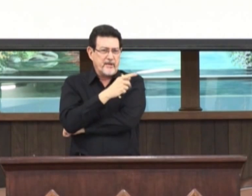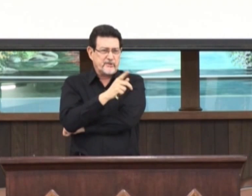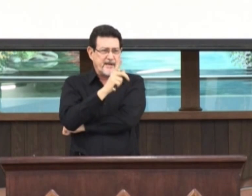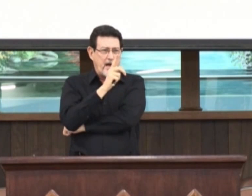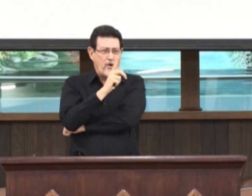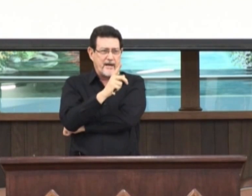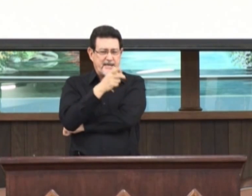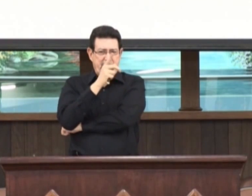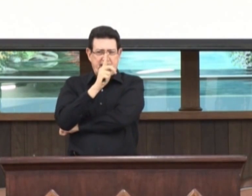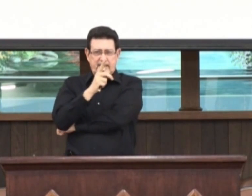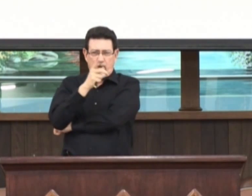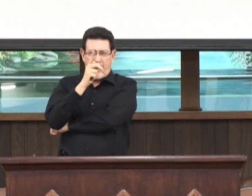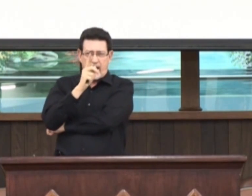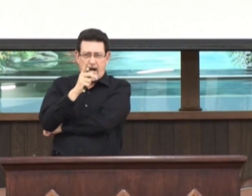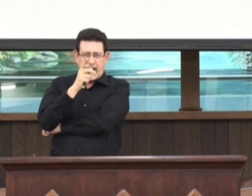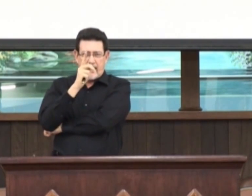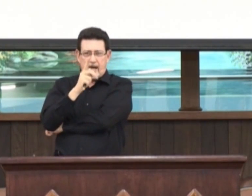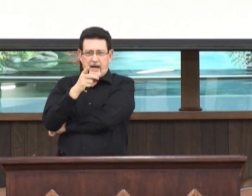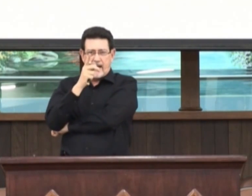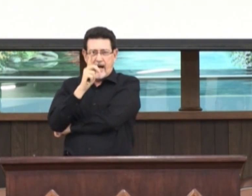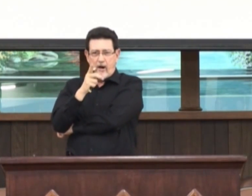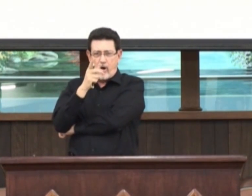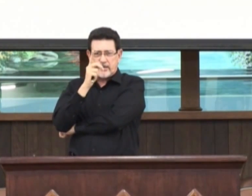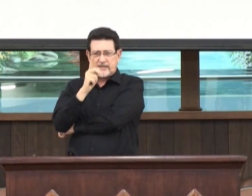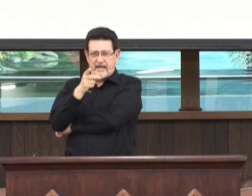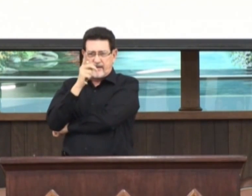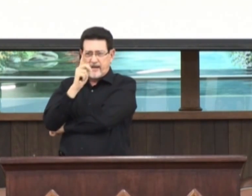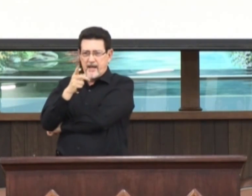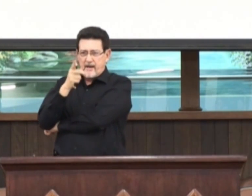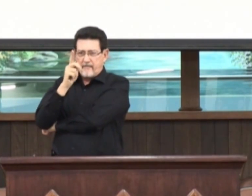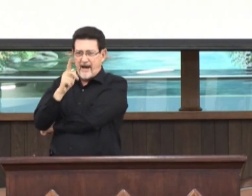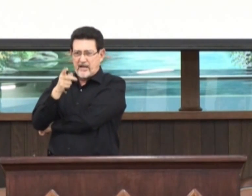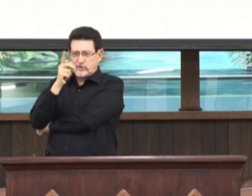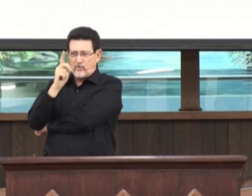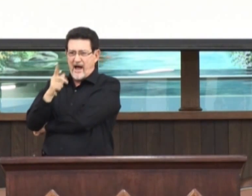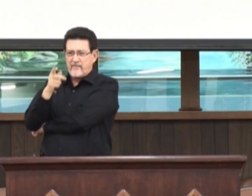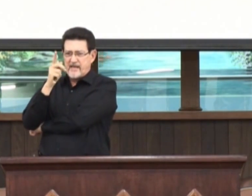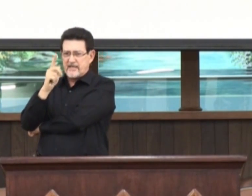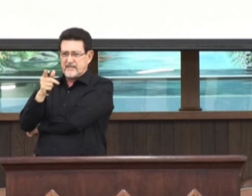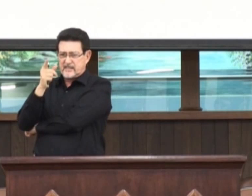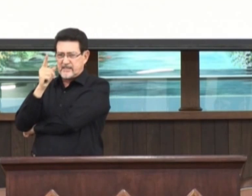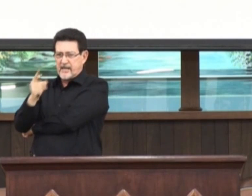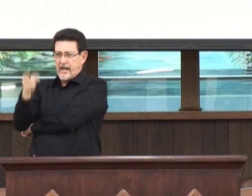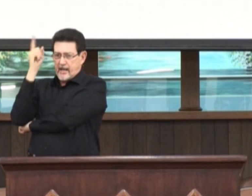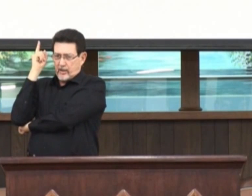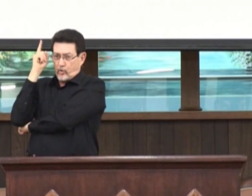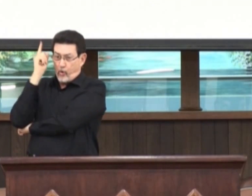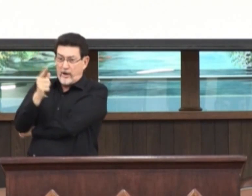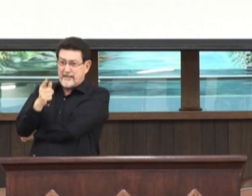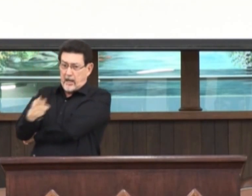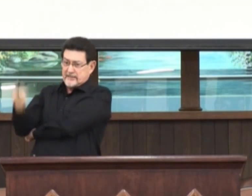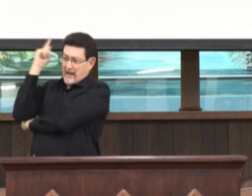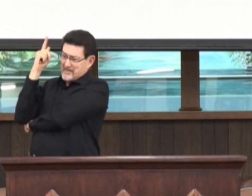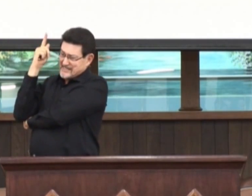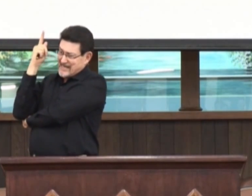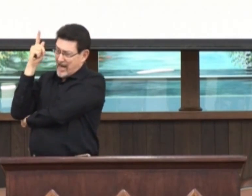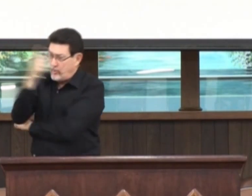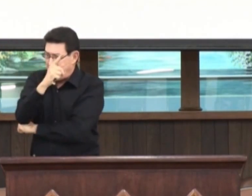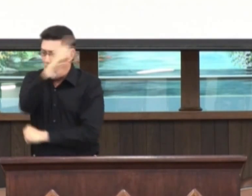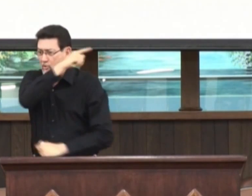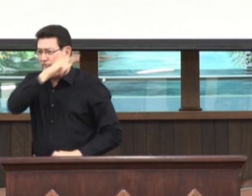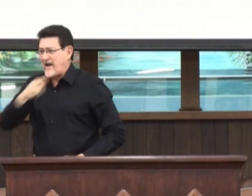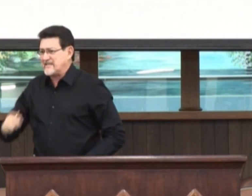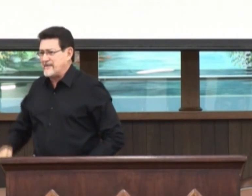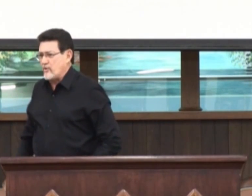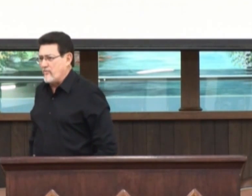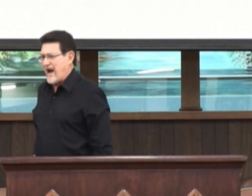É por isso que na hora que ele deu a ordem para Joabe, ele disse: cuida de Absalão